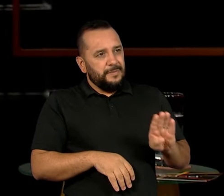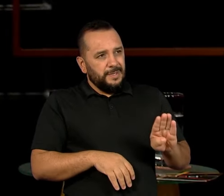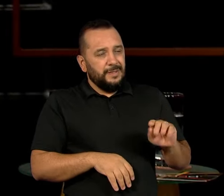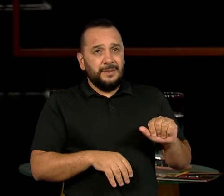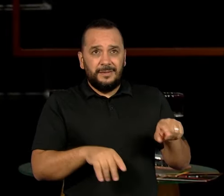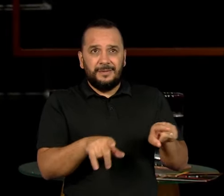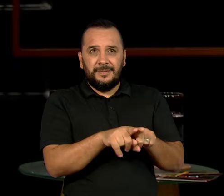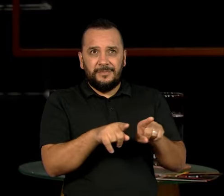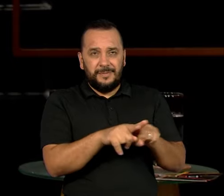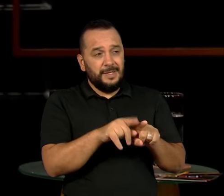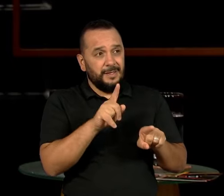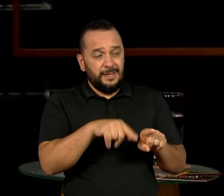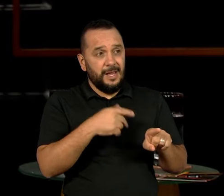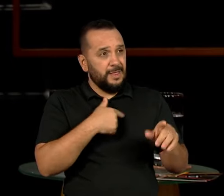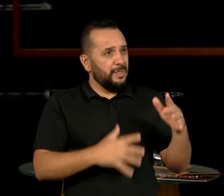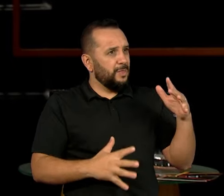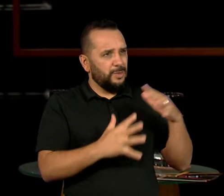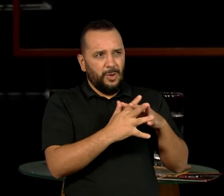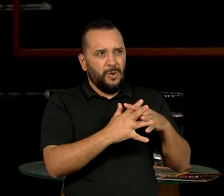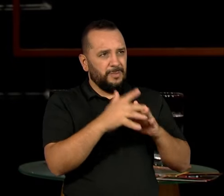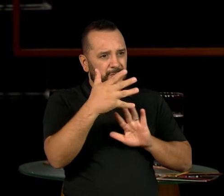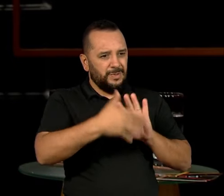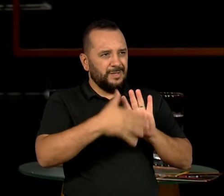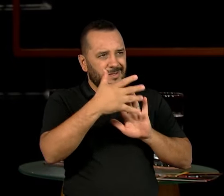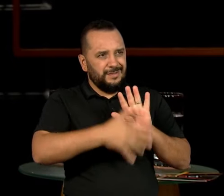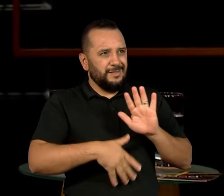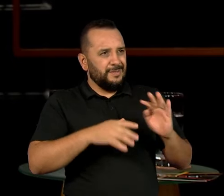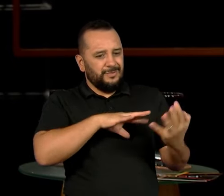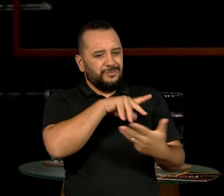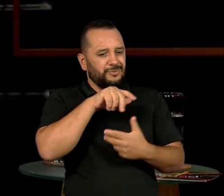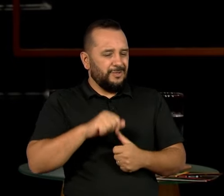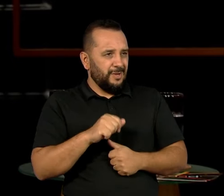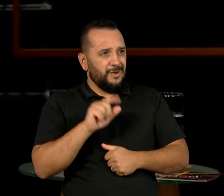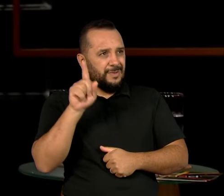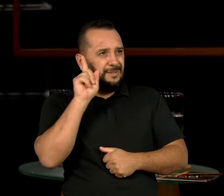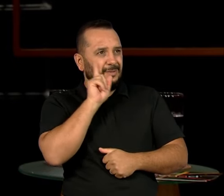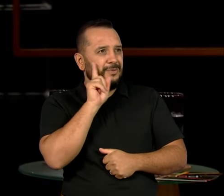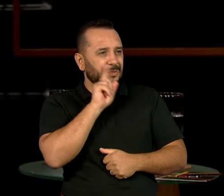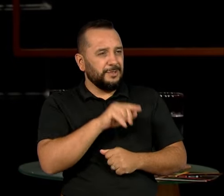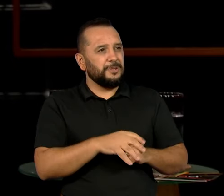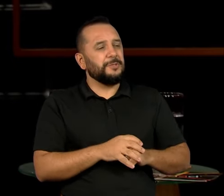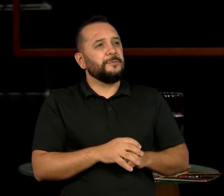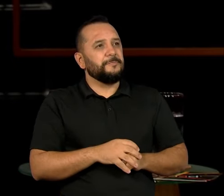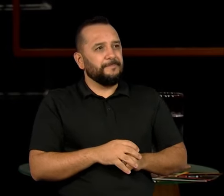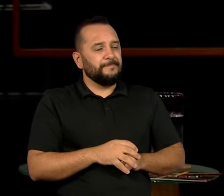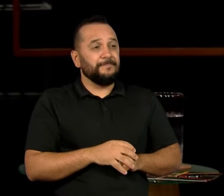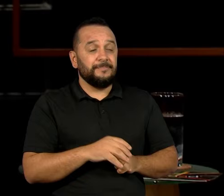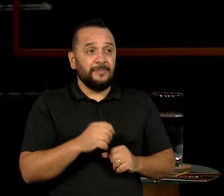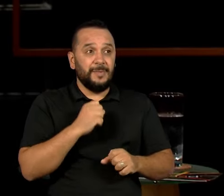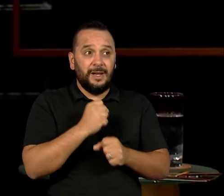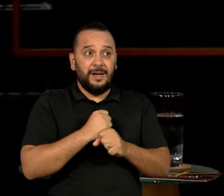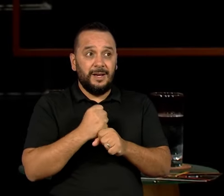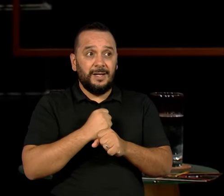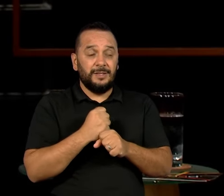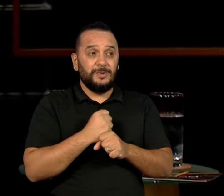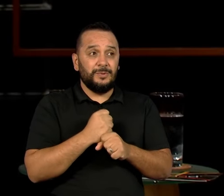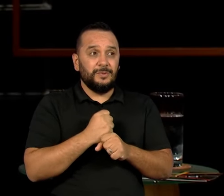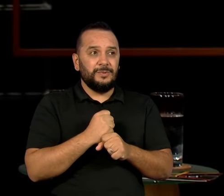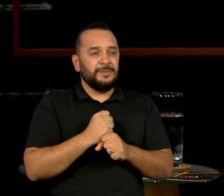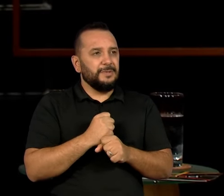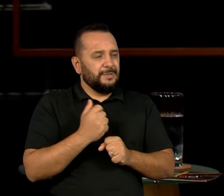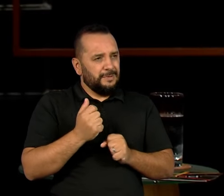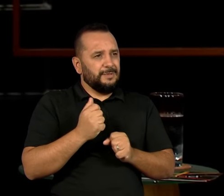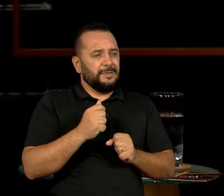dos roteiristas internacionais, os roteiristas independentes, né, nos Estados Unidos. Há alguns anos, dizia-se que um